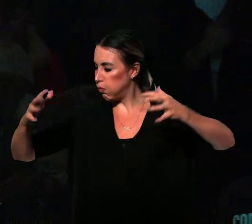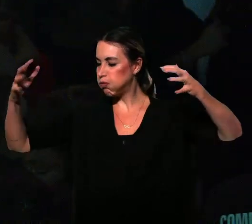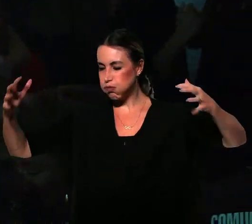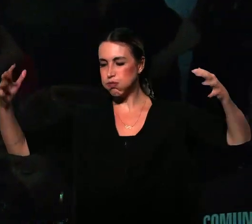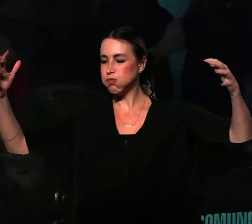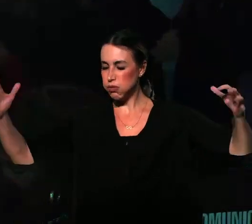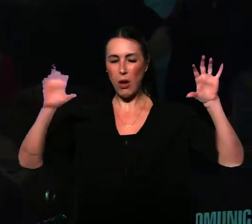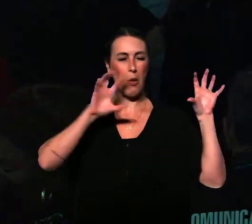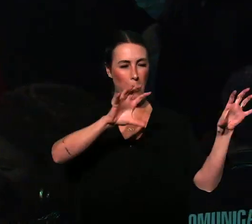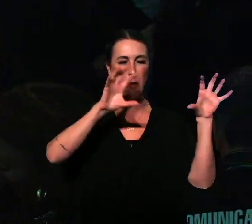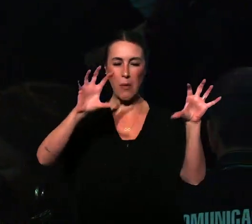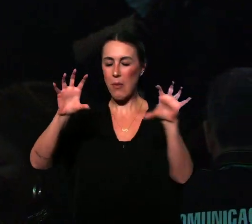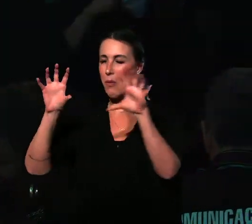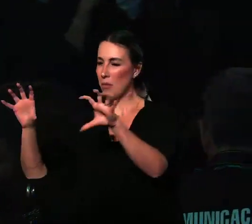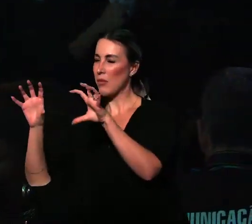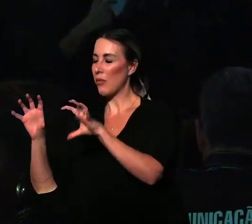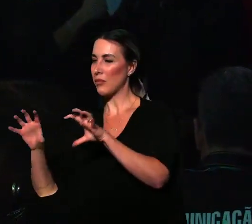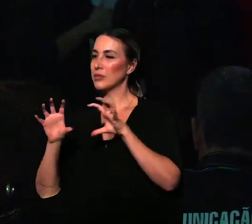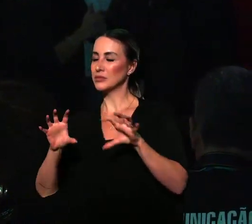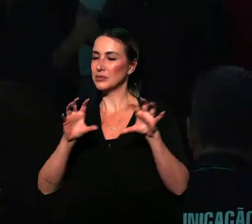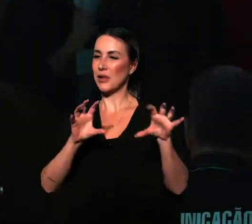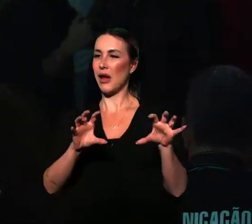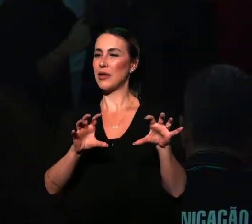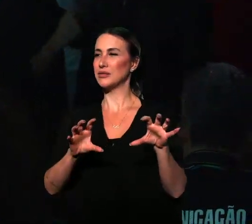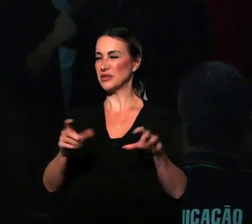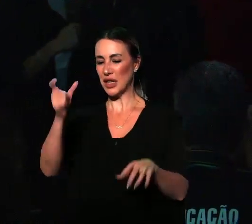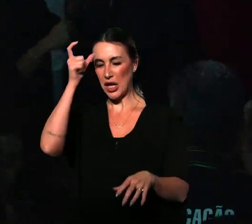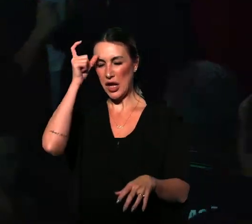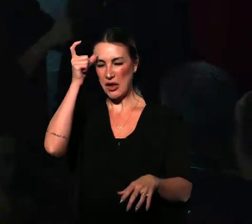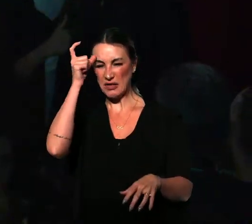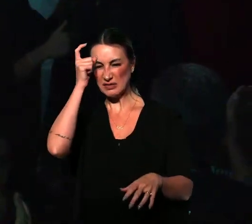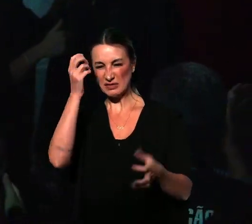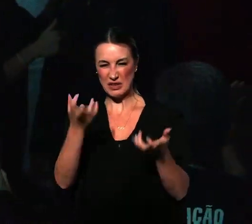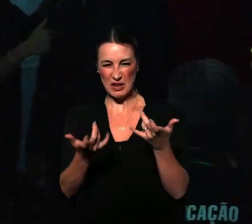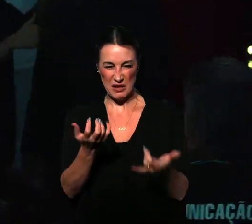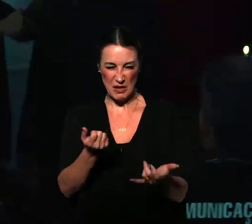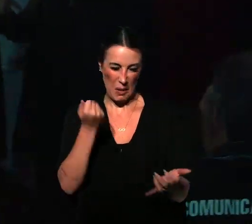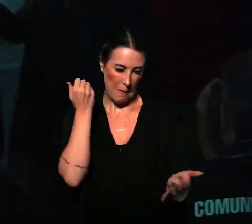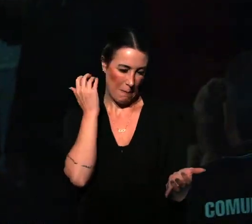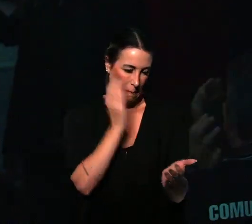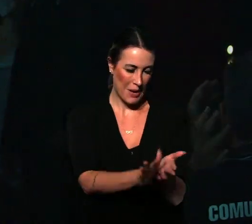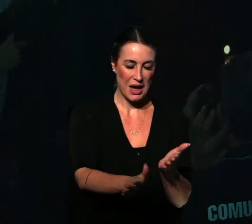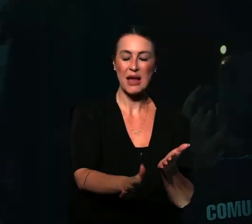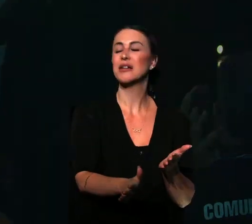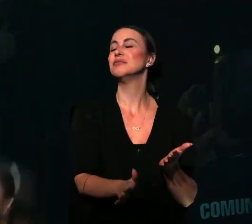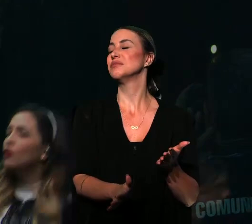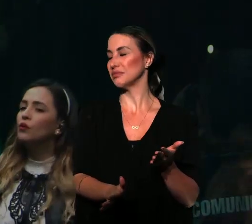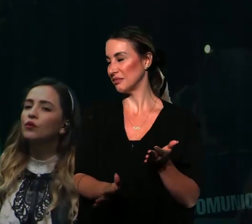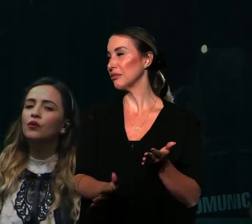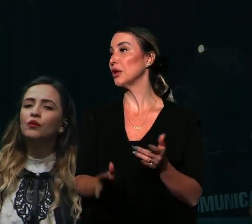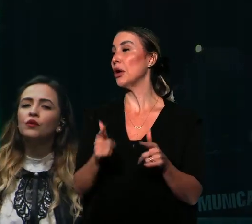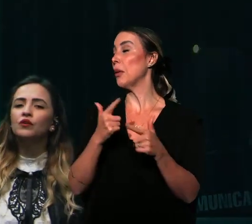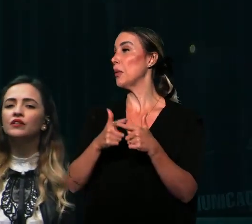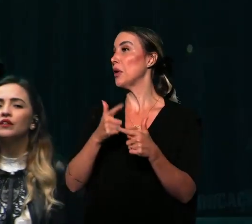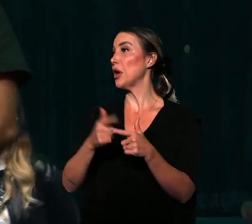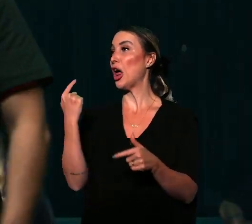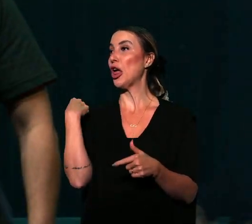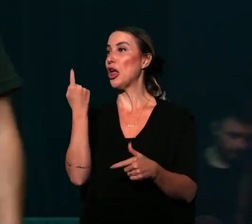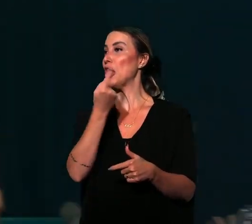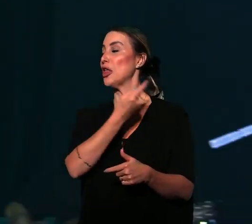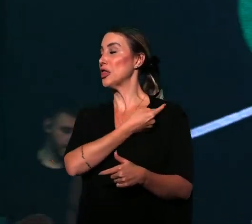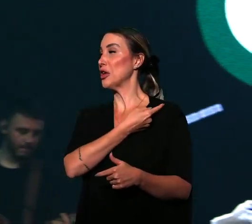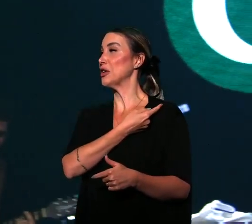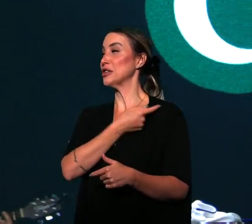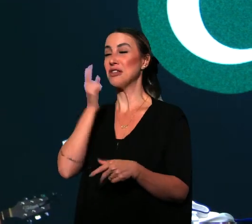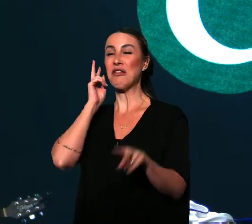tanto a gente, mas vai incomodar ainda mais o inferno, porque a gente vai ver coisas tremendas do Senhor acontecendo e as portas do